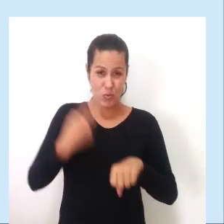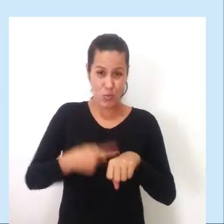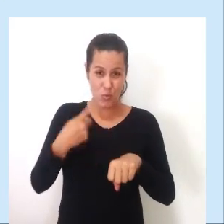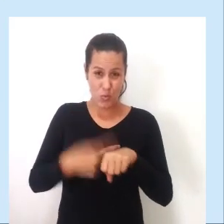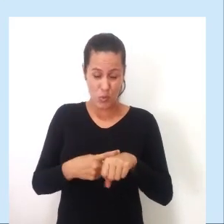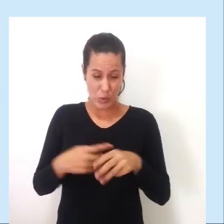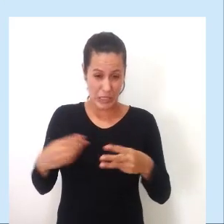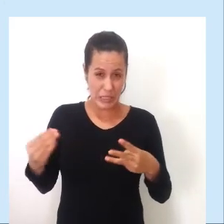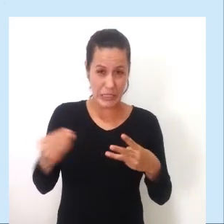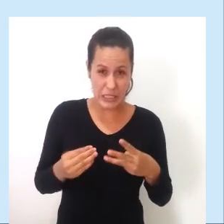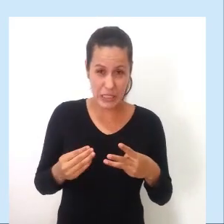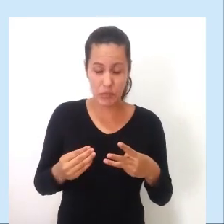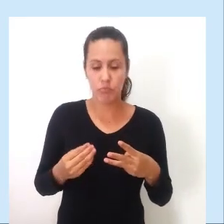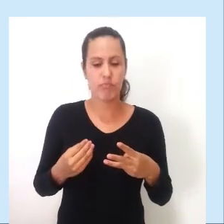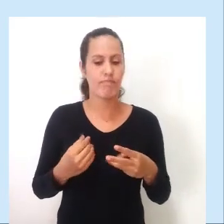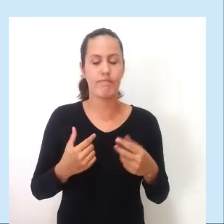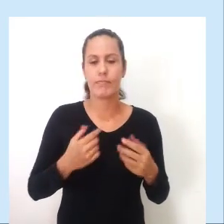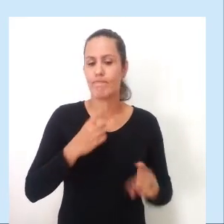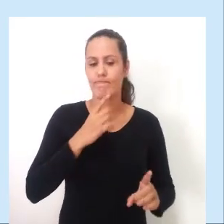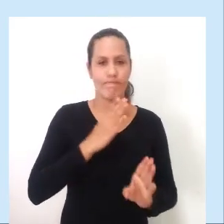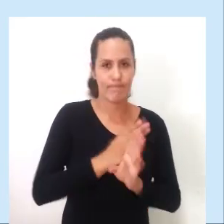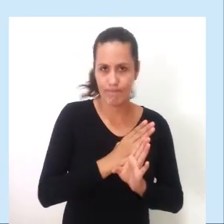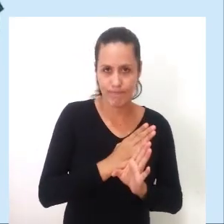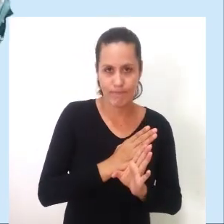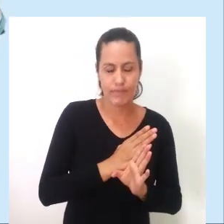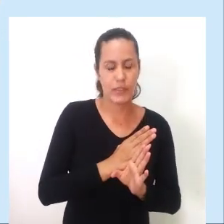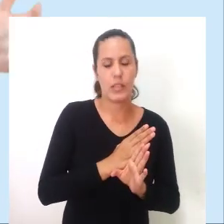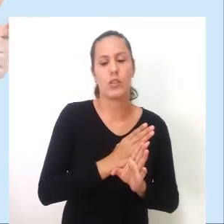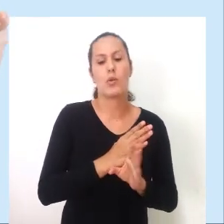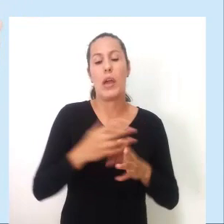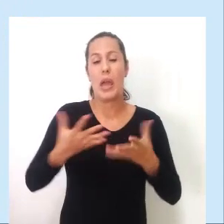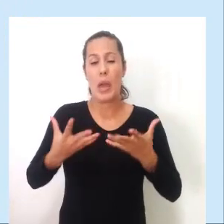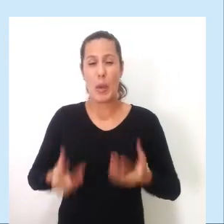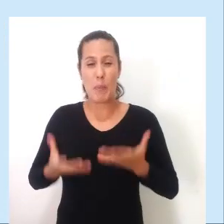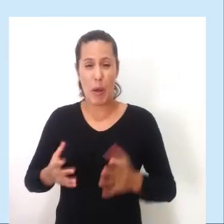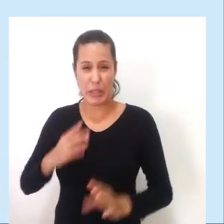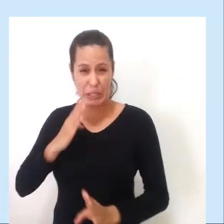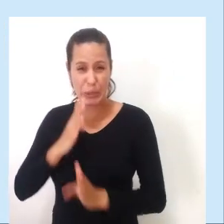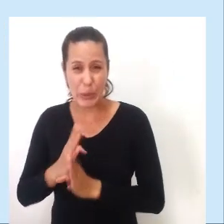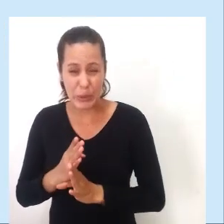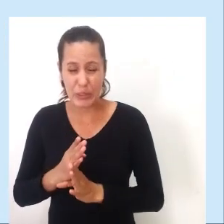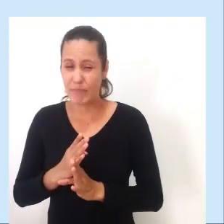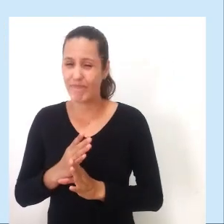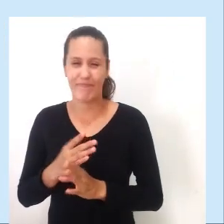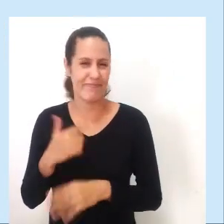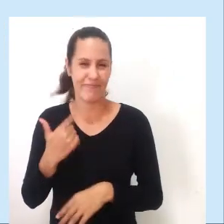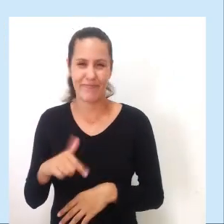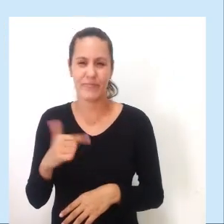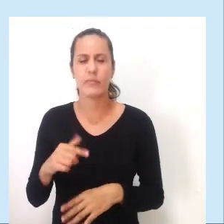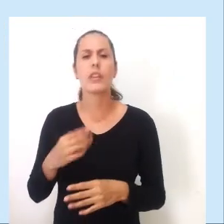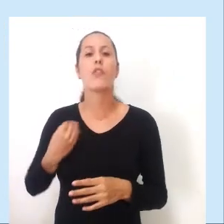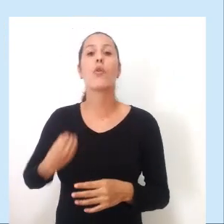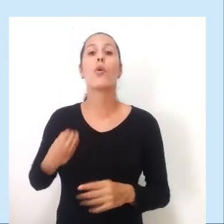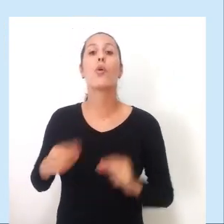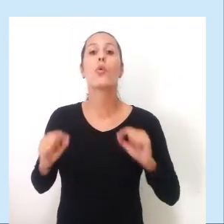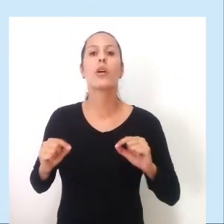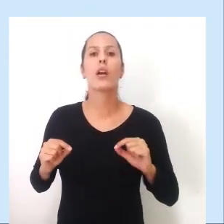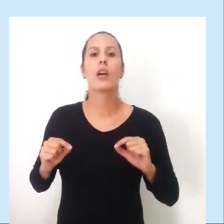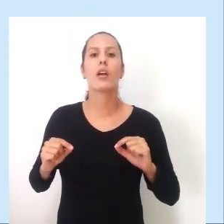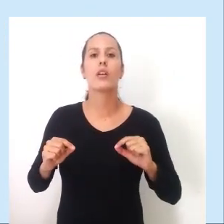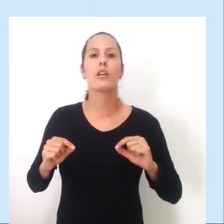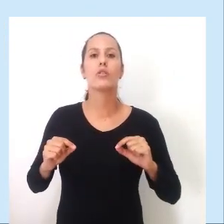dura e quando eu não tenho parte mole, e eu vou ter o quê? Eu vou ter só